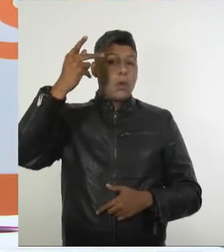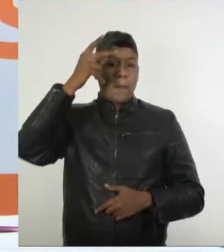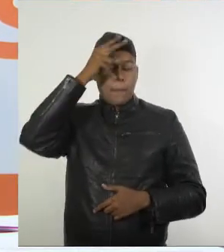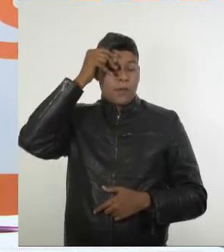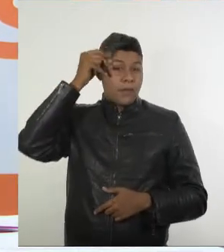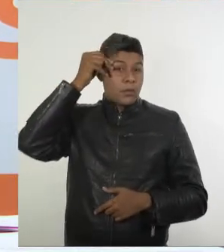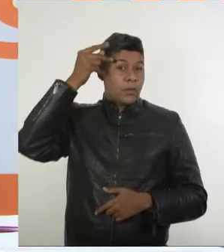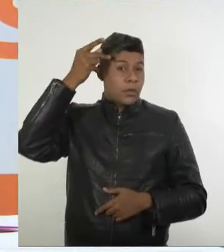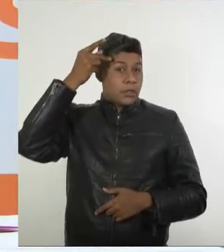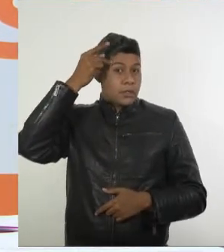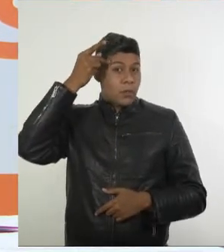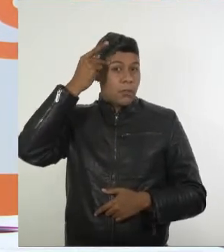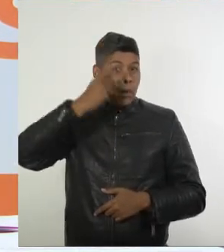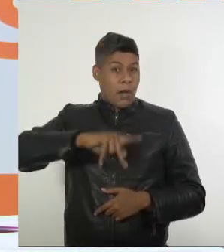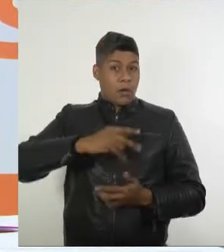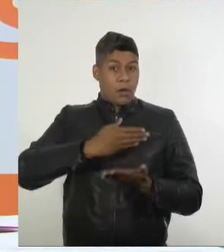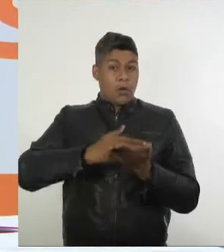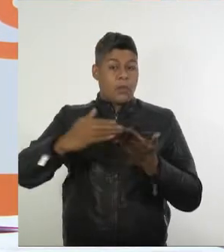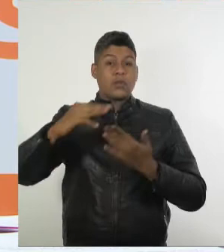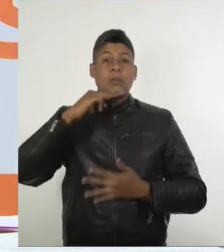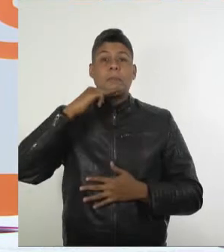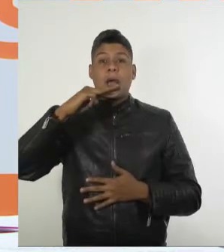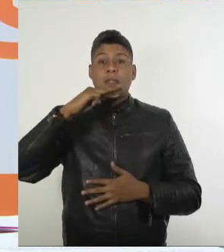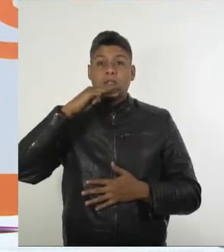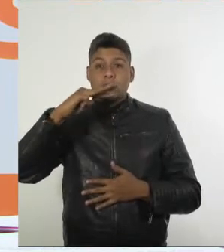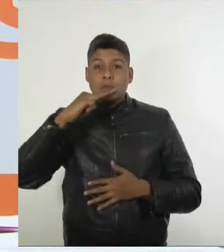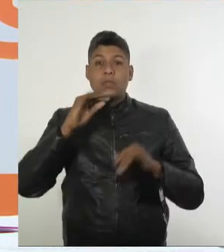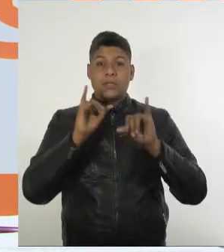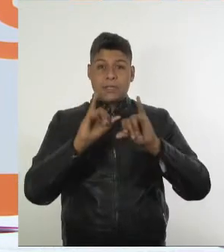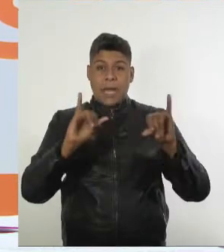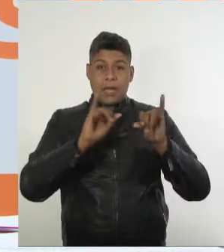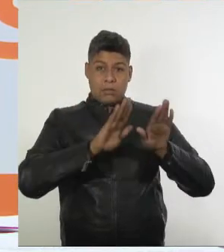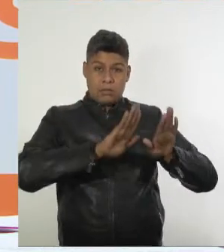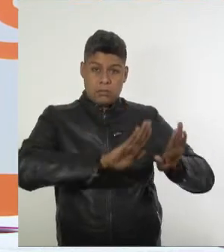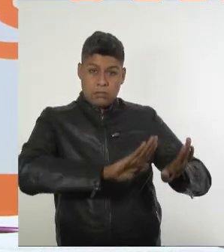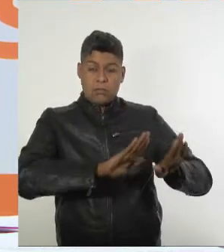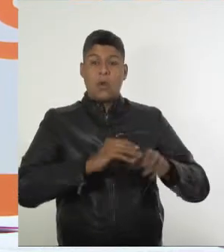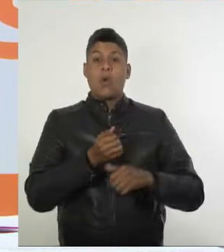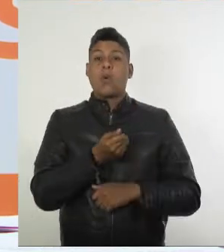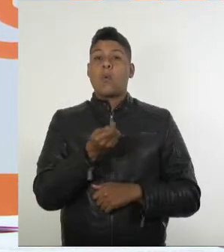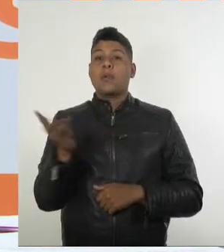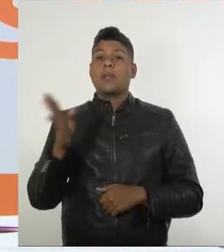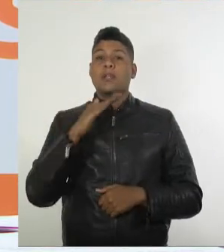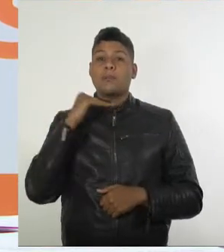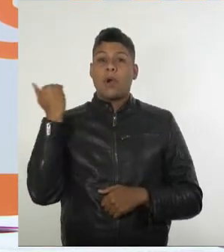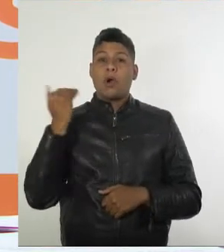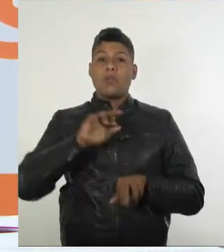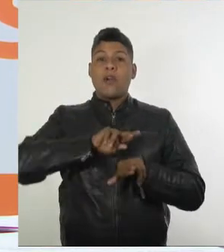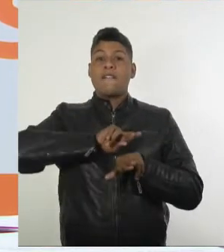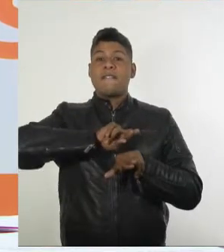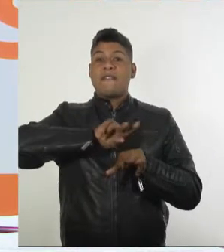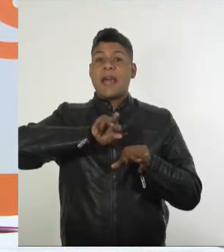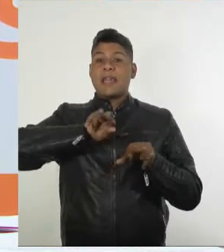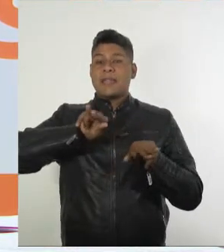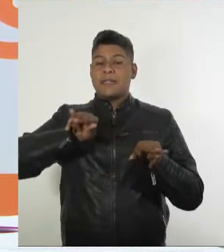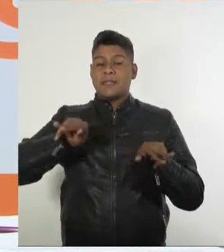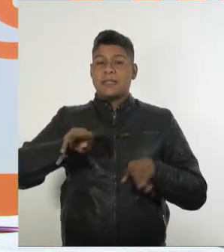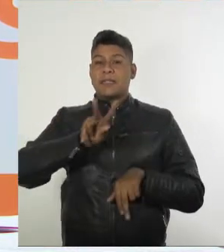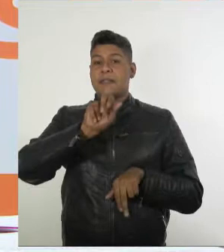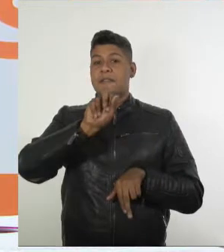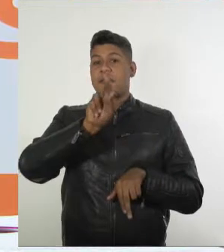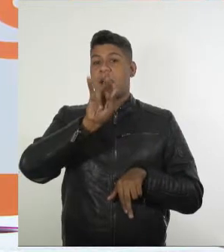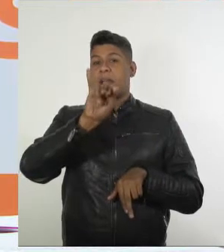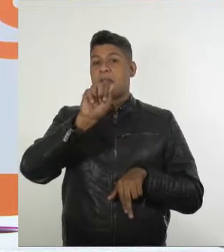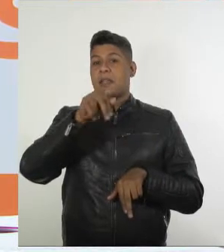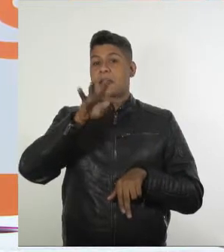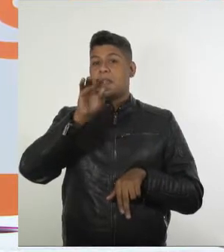no enfrentamento à pandemia, com os dados de internação, de óbito, as variantes de preocupação e